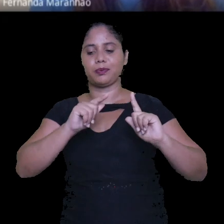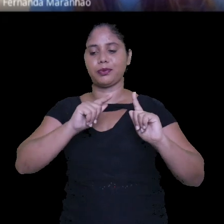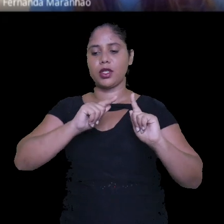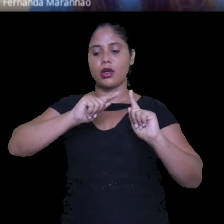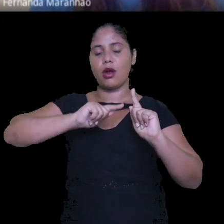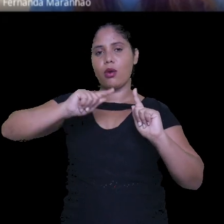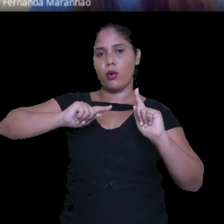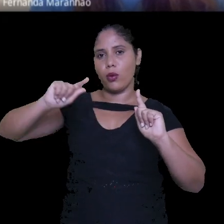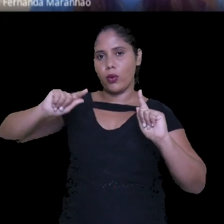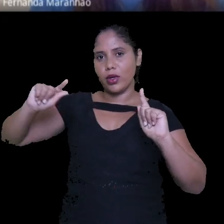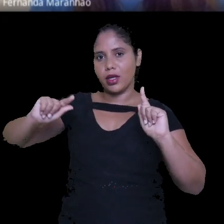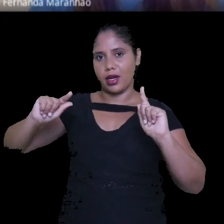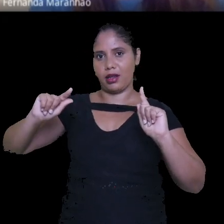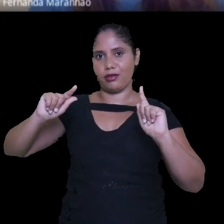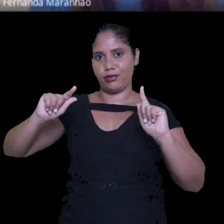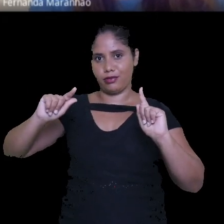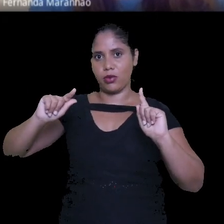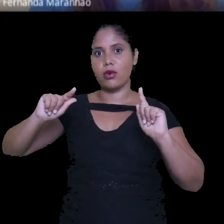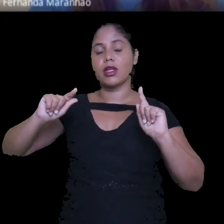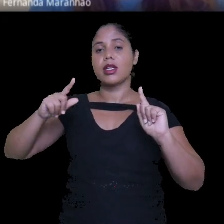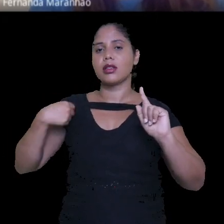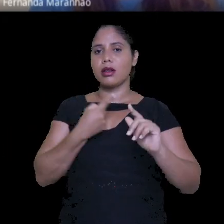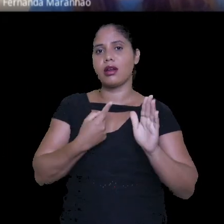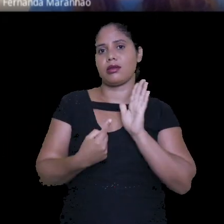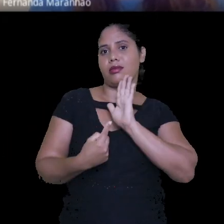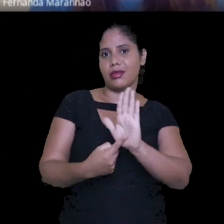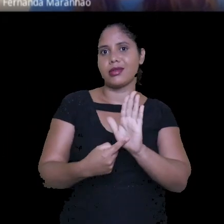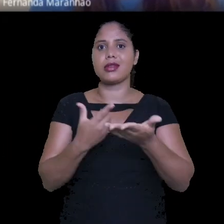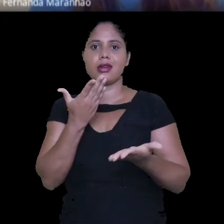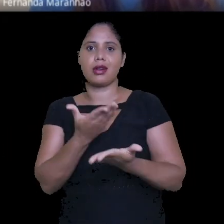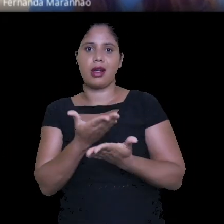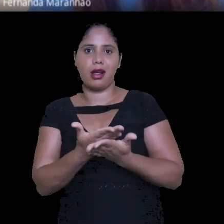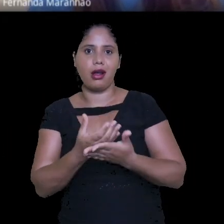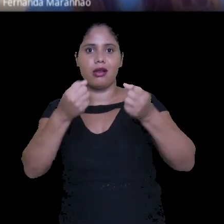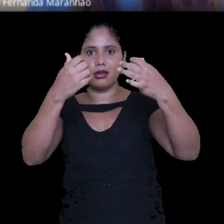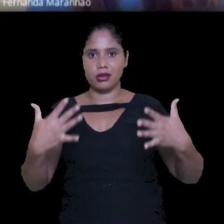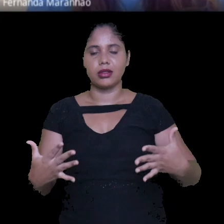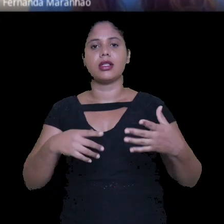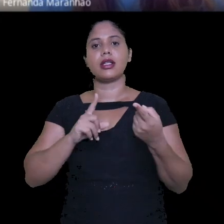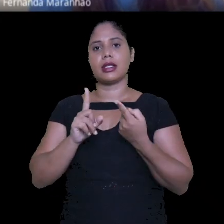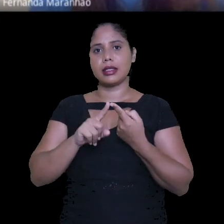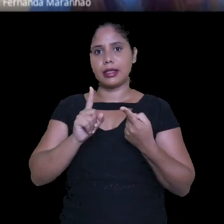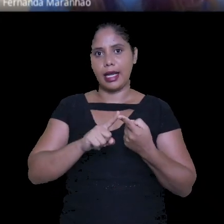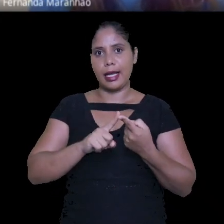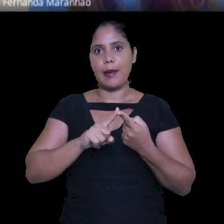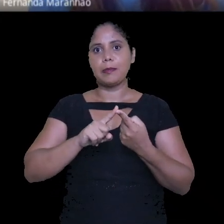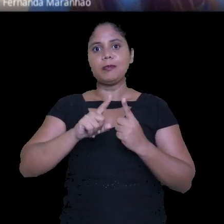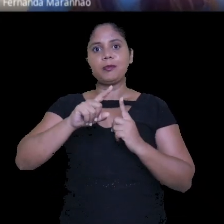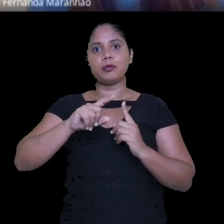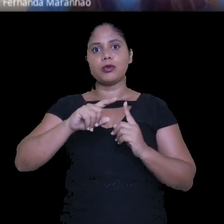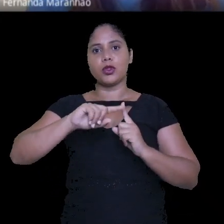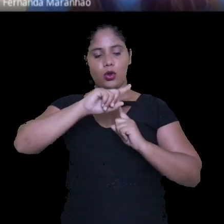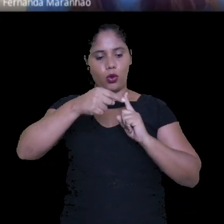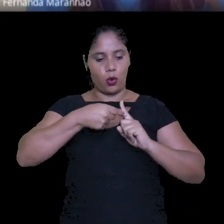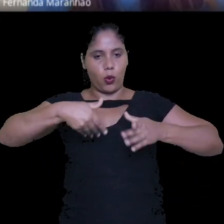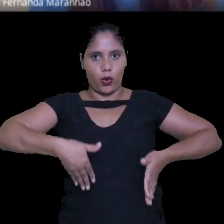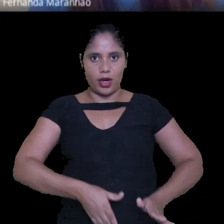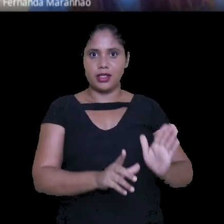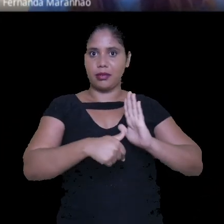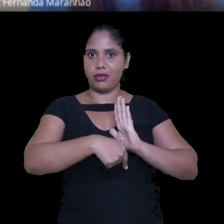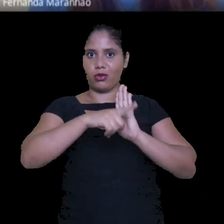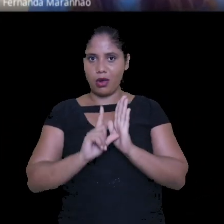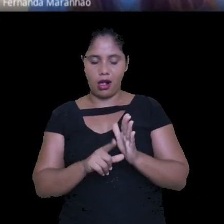das síndromes hipertensivas na gestação. No nosso próximo slide, nós